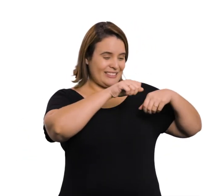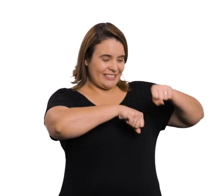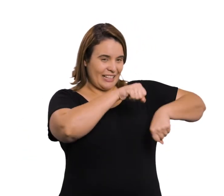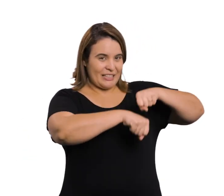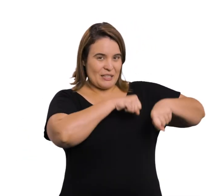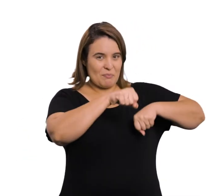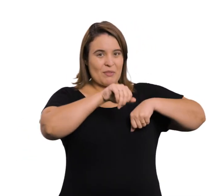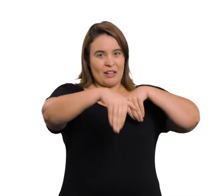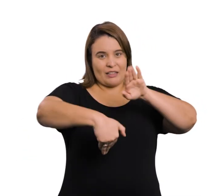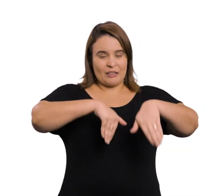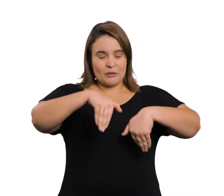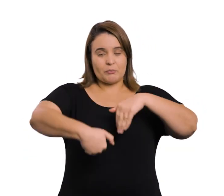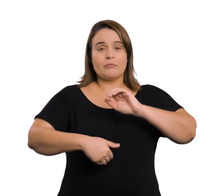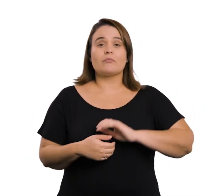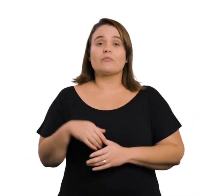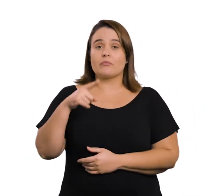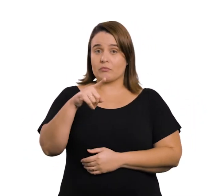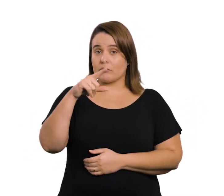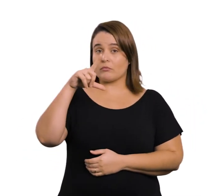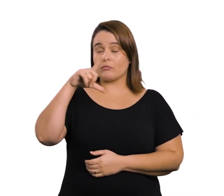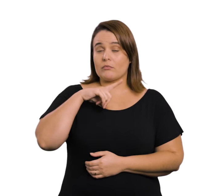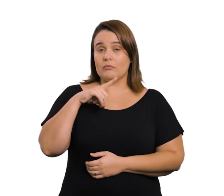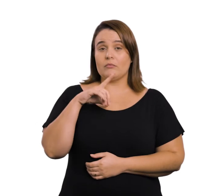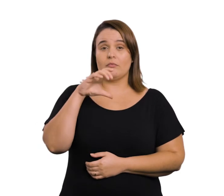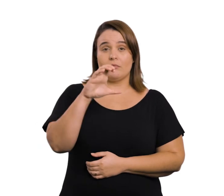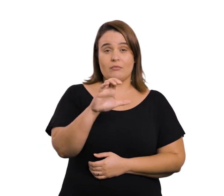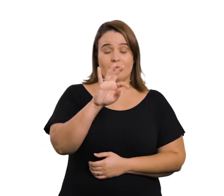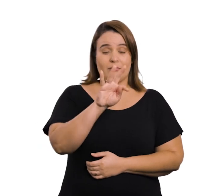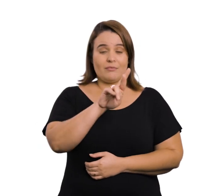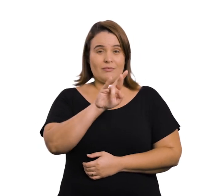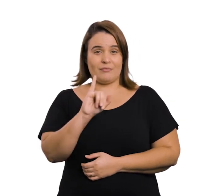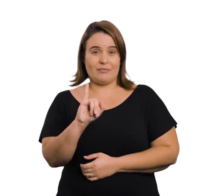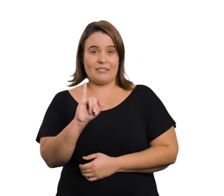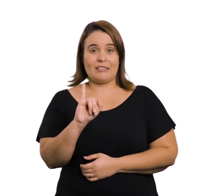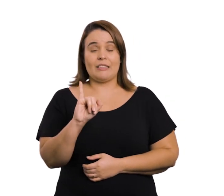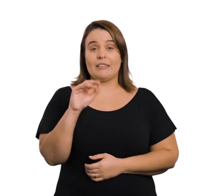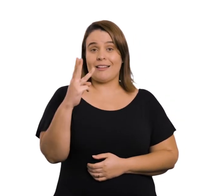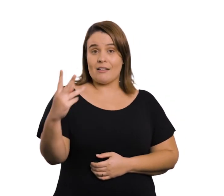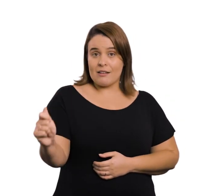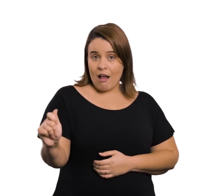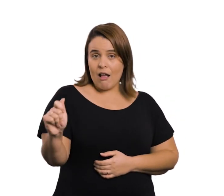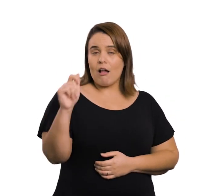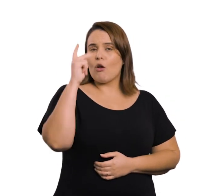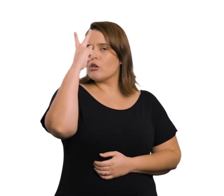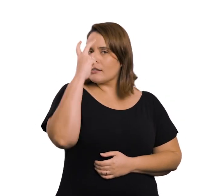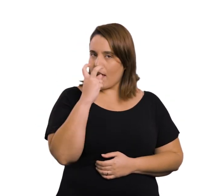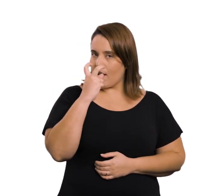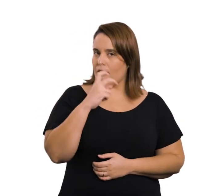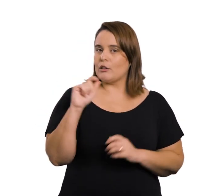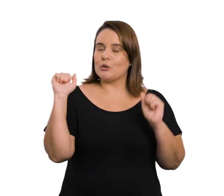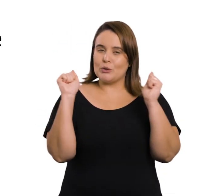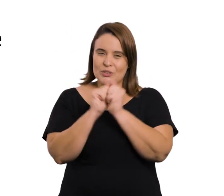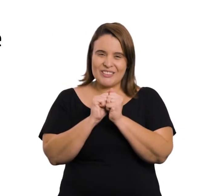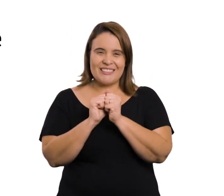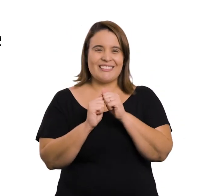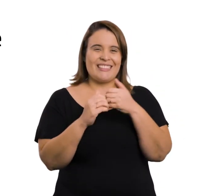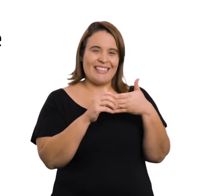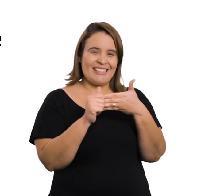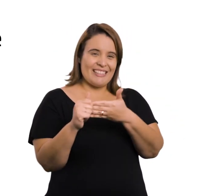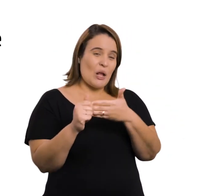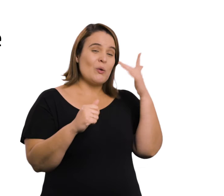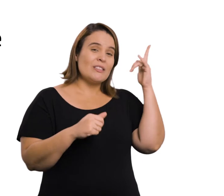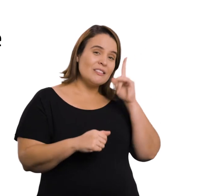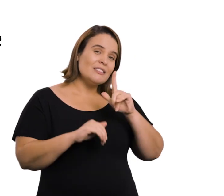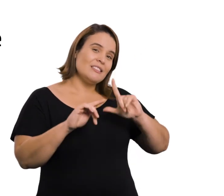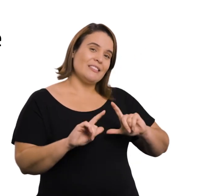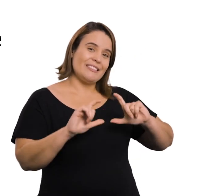triatlon, ciclismo, natação e corrida, em sua categoria, classe TRI 6A, cega total, acompanhada